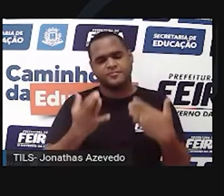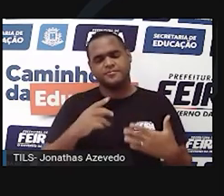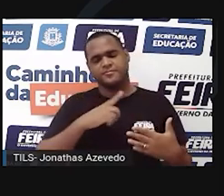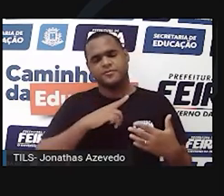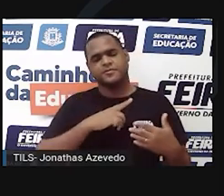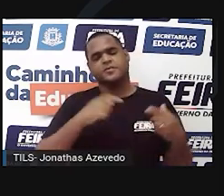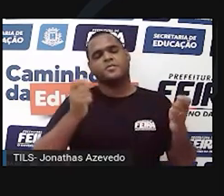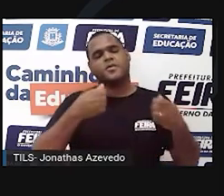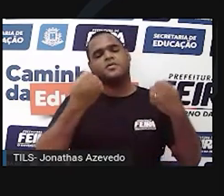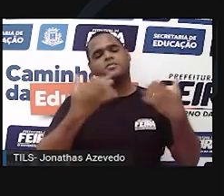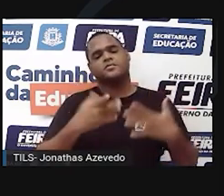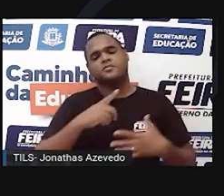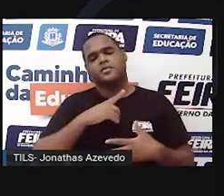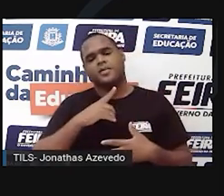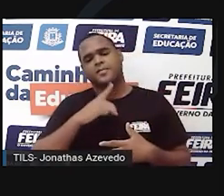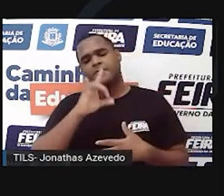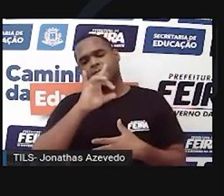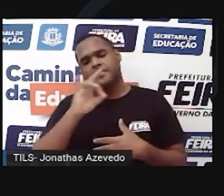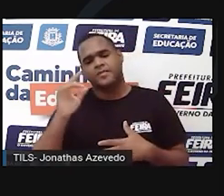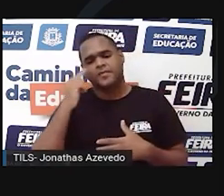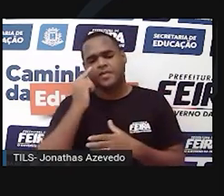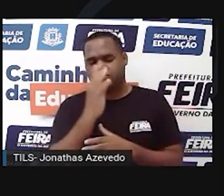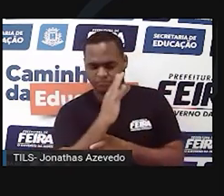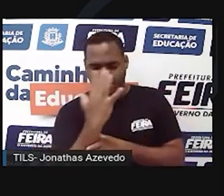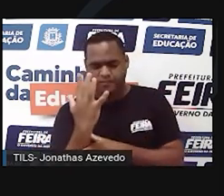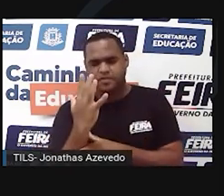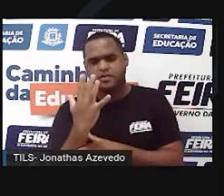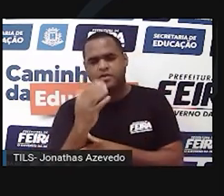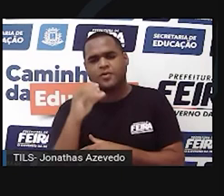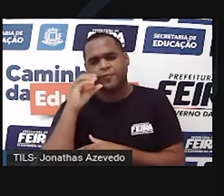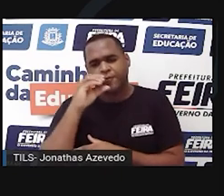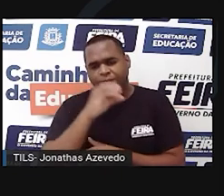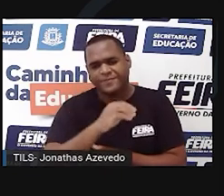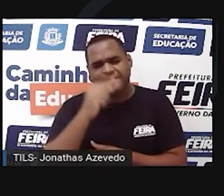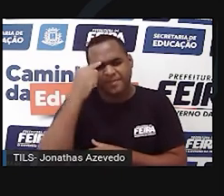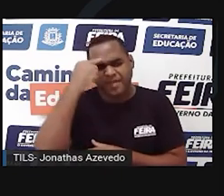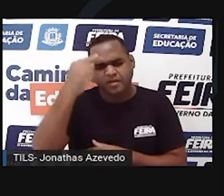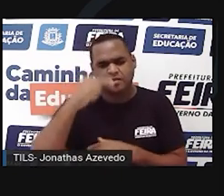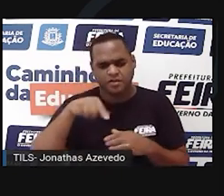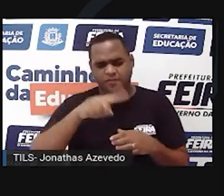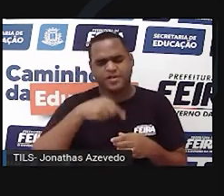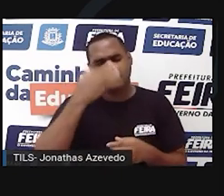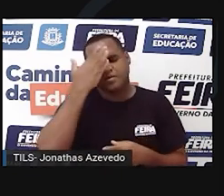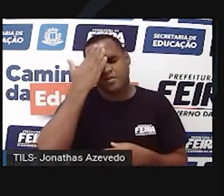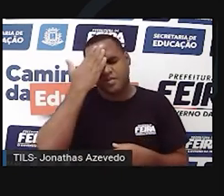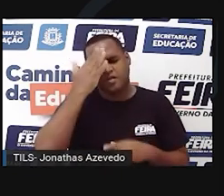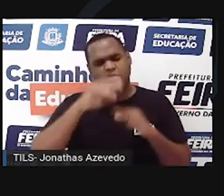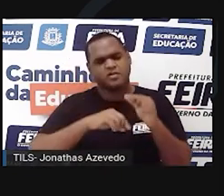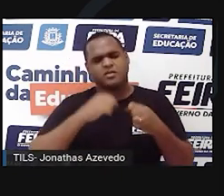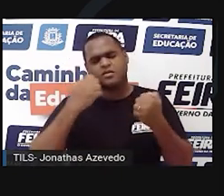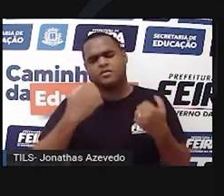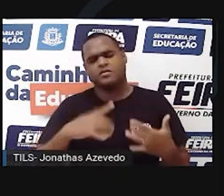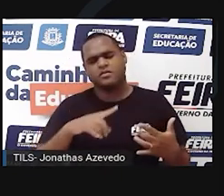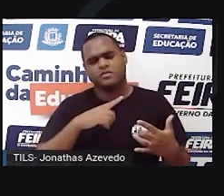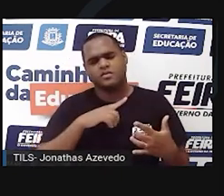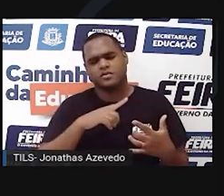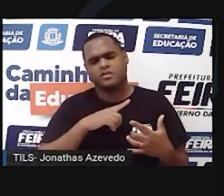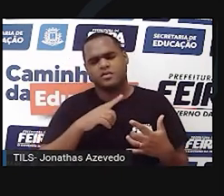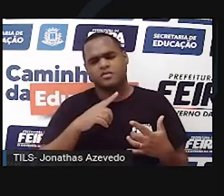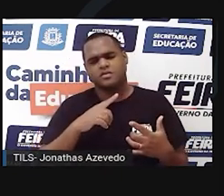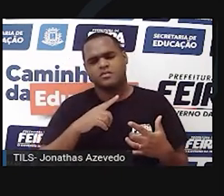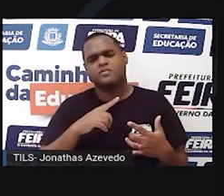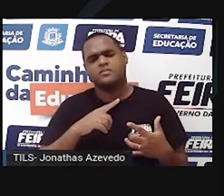está influenciando nesse aquecimento global. Menos árvores significa menos sombra,